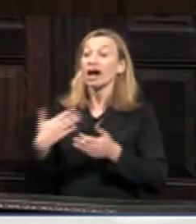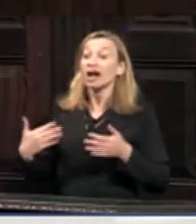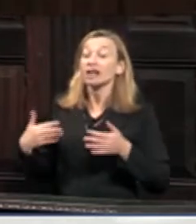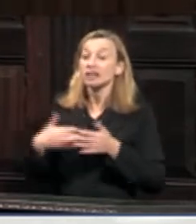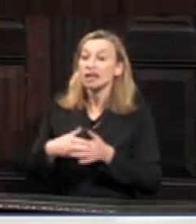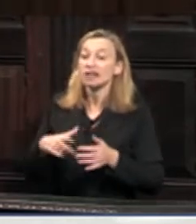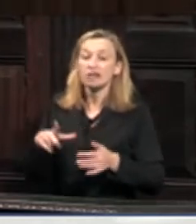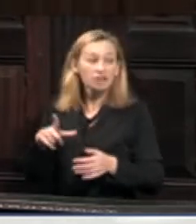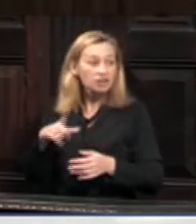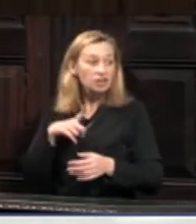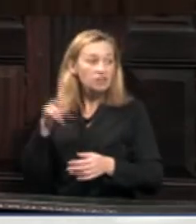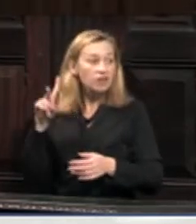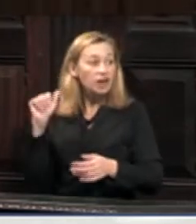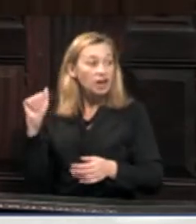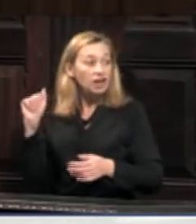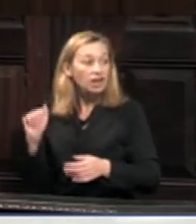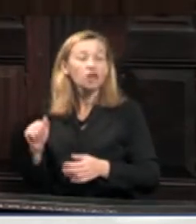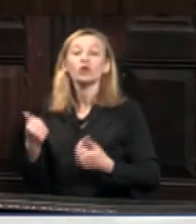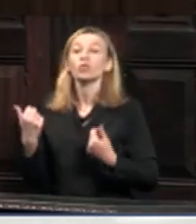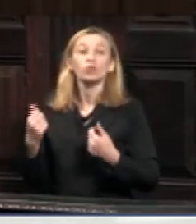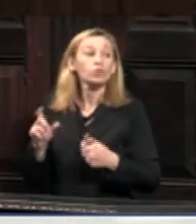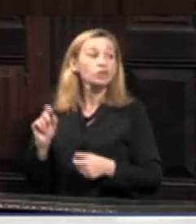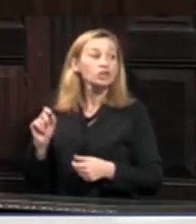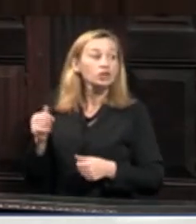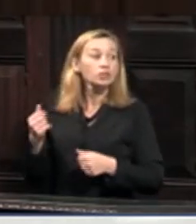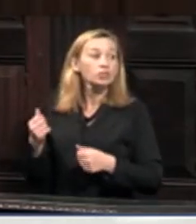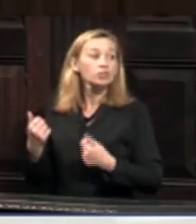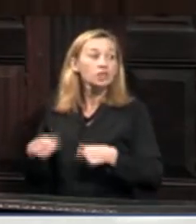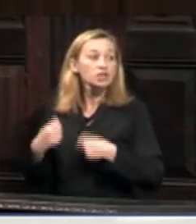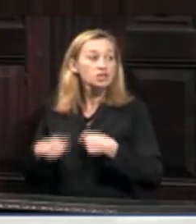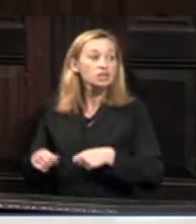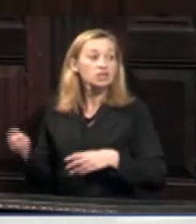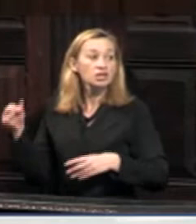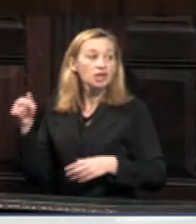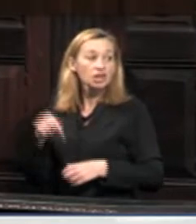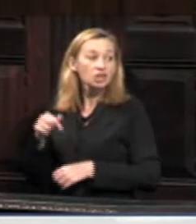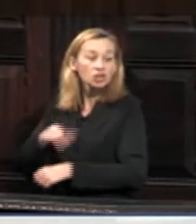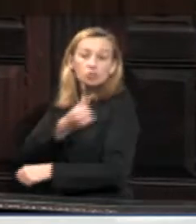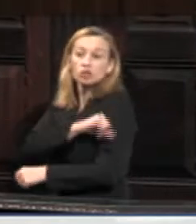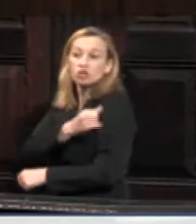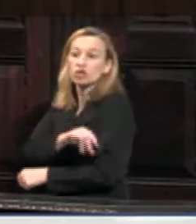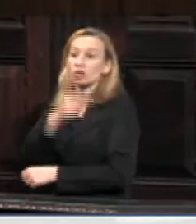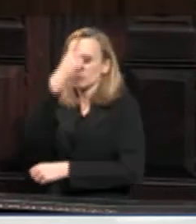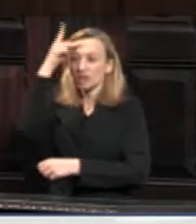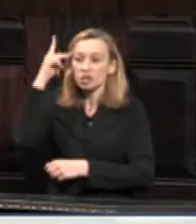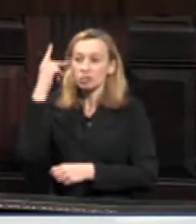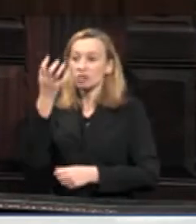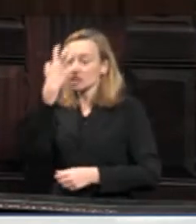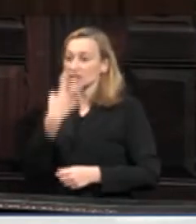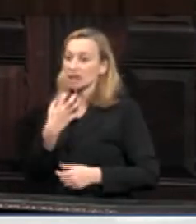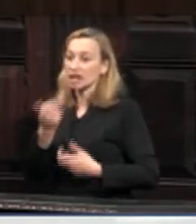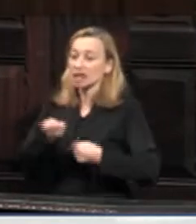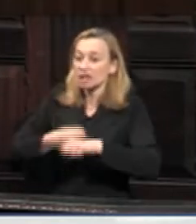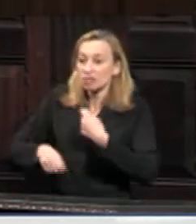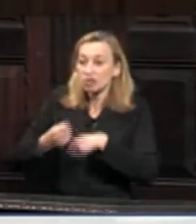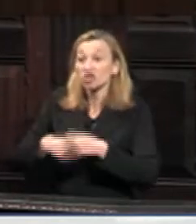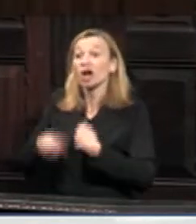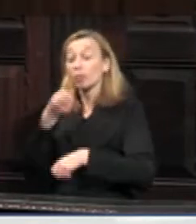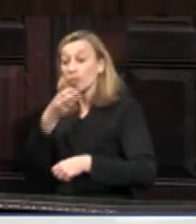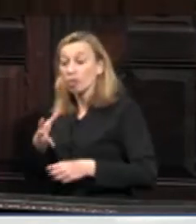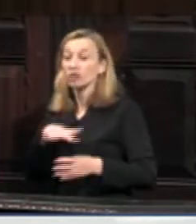que precisa aqui no Rio de Janeiro são pessoas sérias tratando da área da